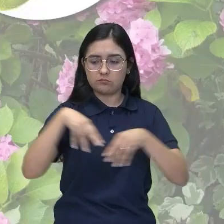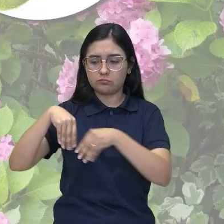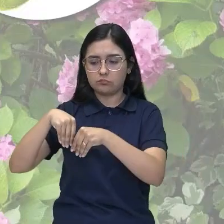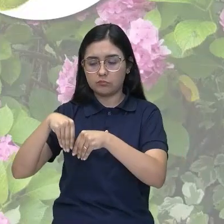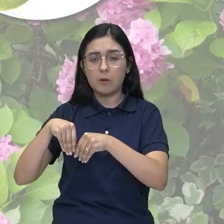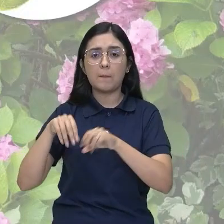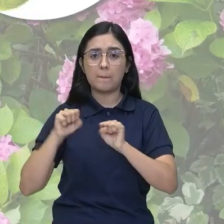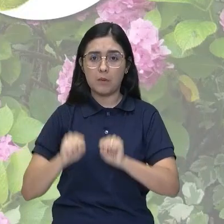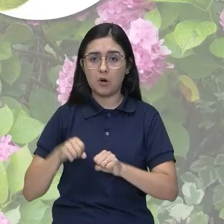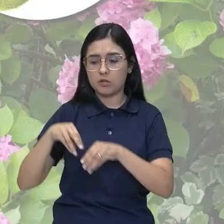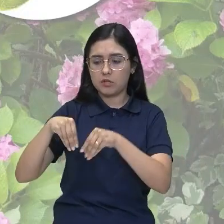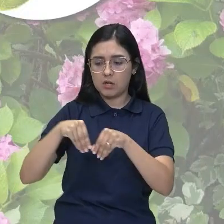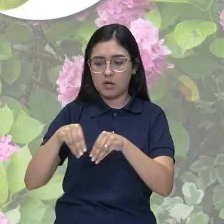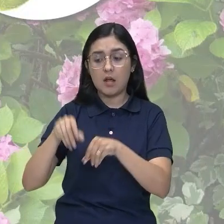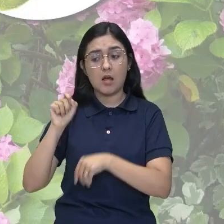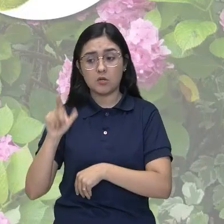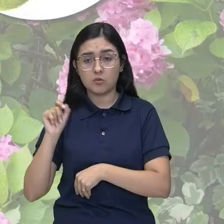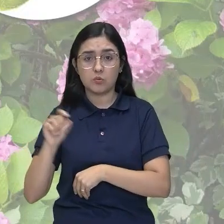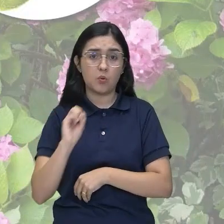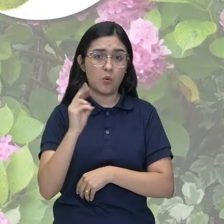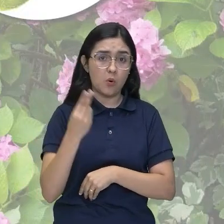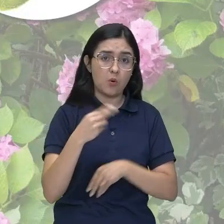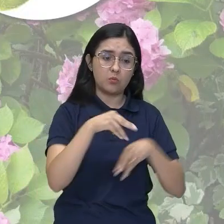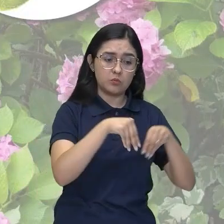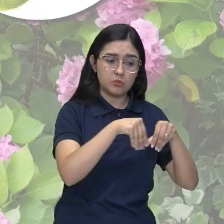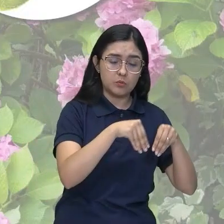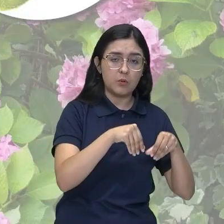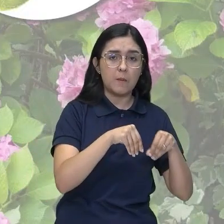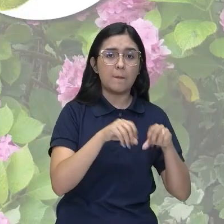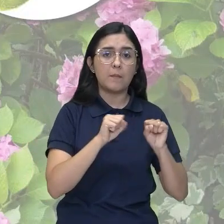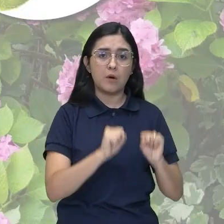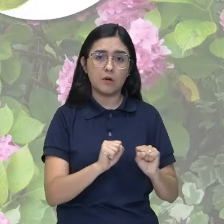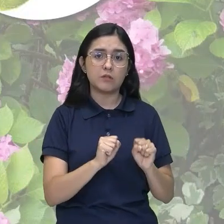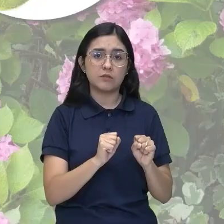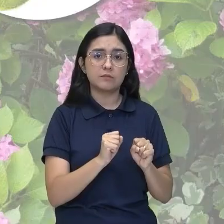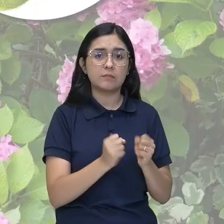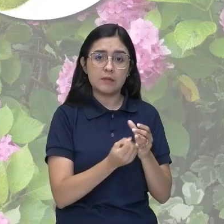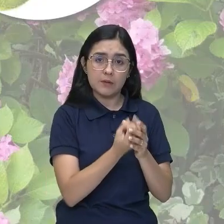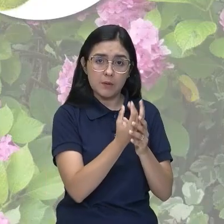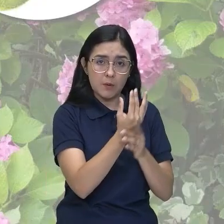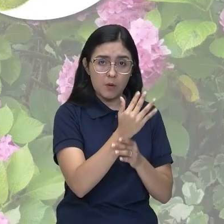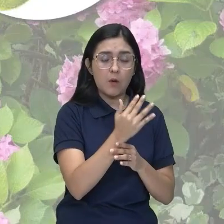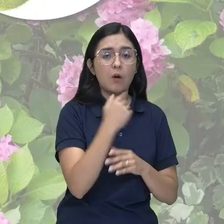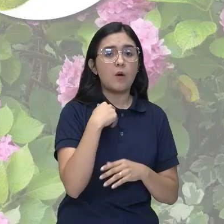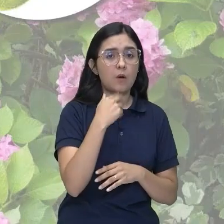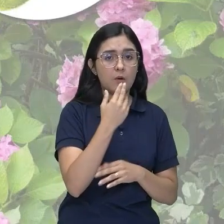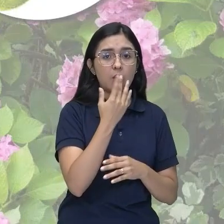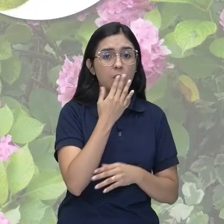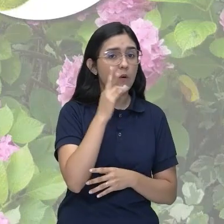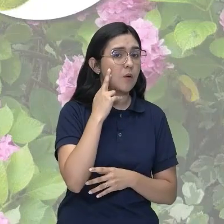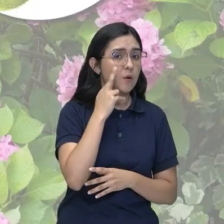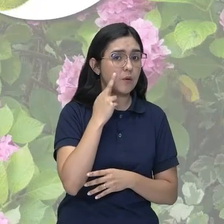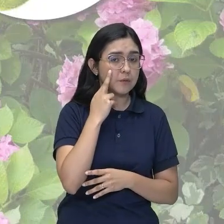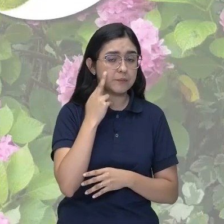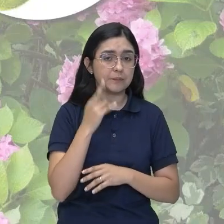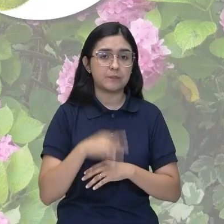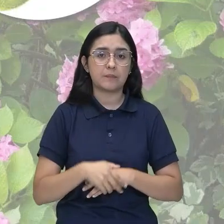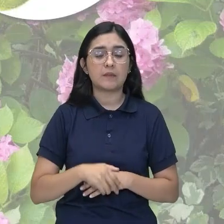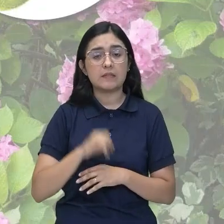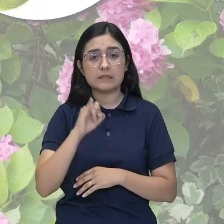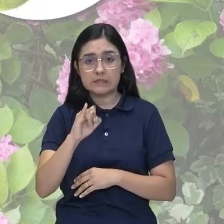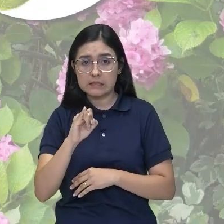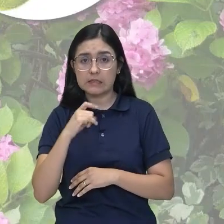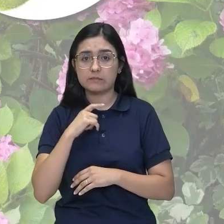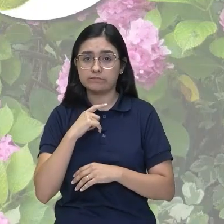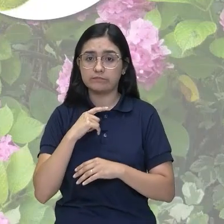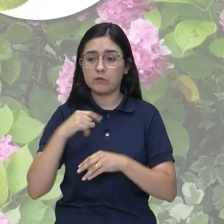ficar azul ou rosa, tá bom? As hortênsias, quando elas estão em solo